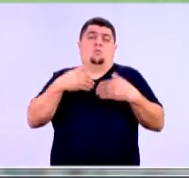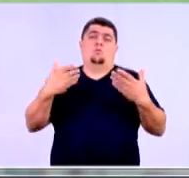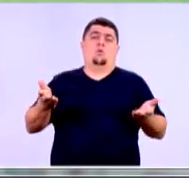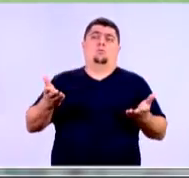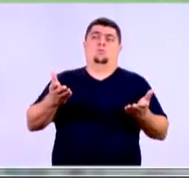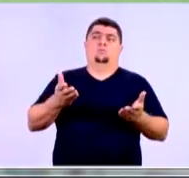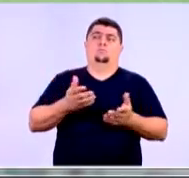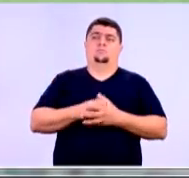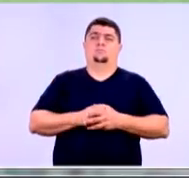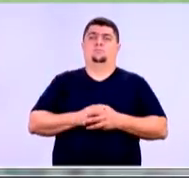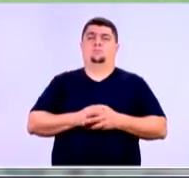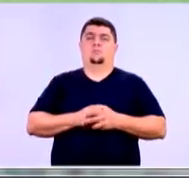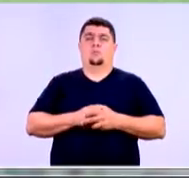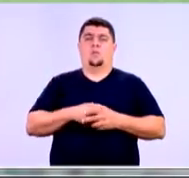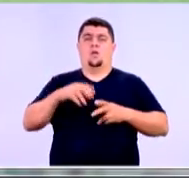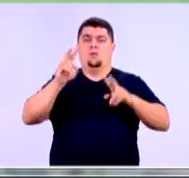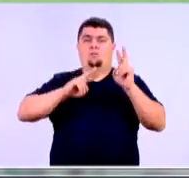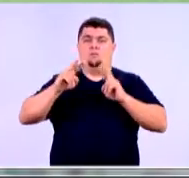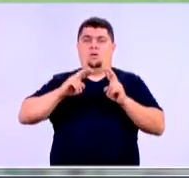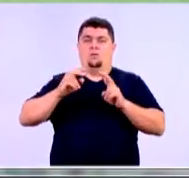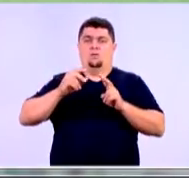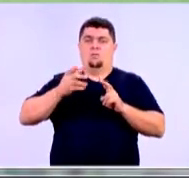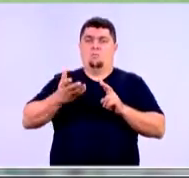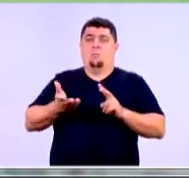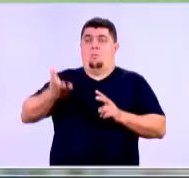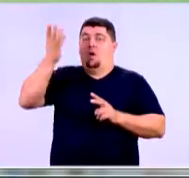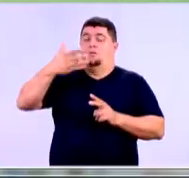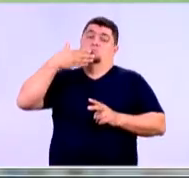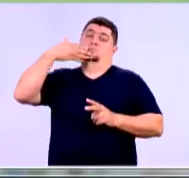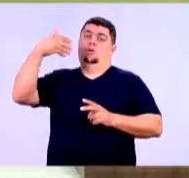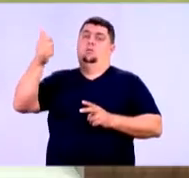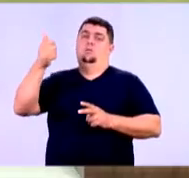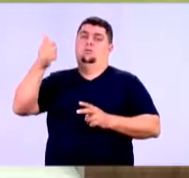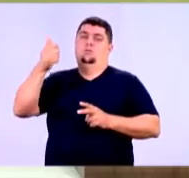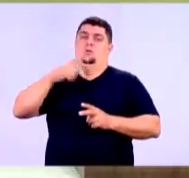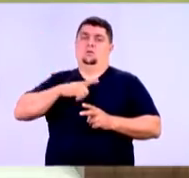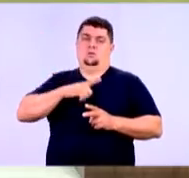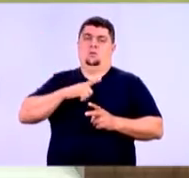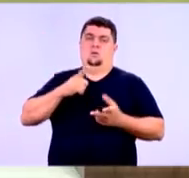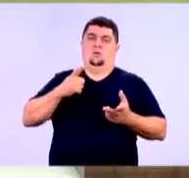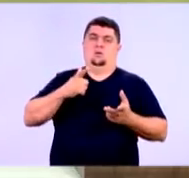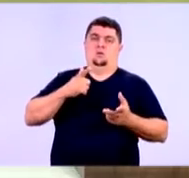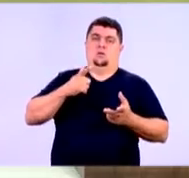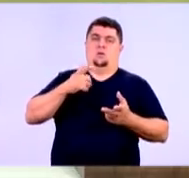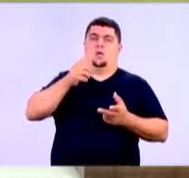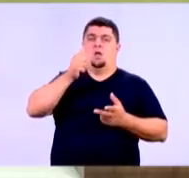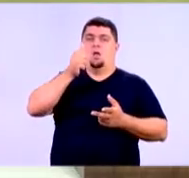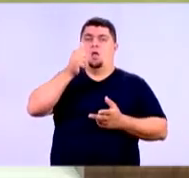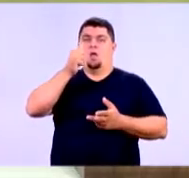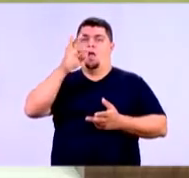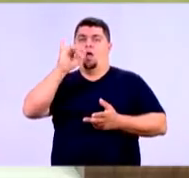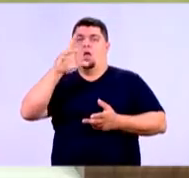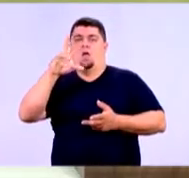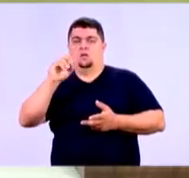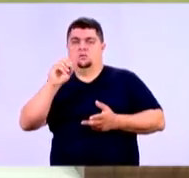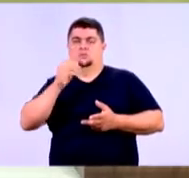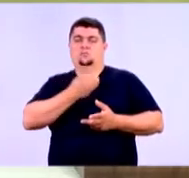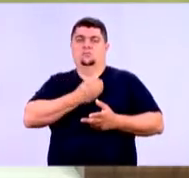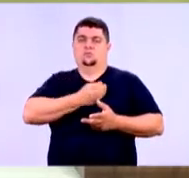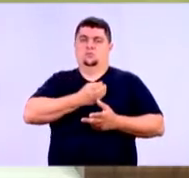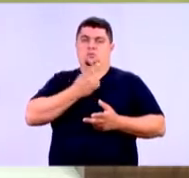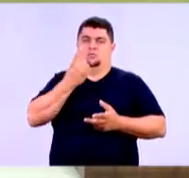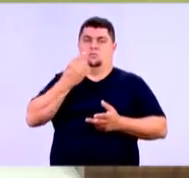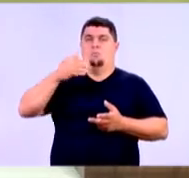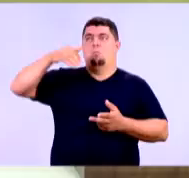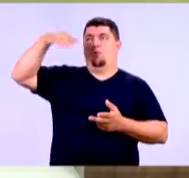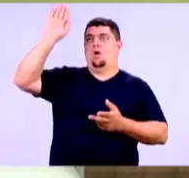corrente? Nesse valor, quanto maior, melhor, porque ele indica que o seu ativo, se o número for maior que 1, ele indica